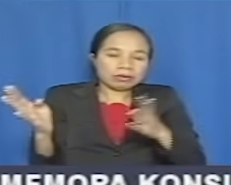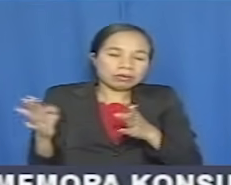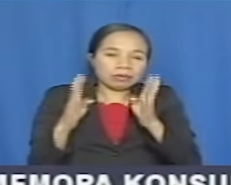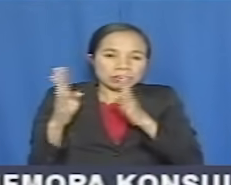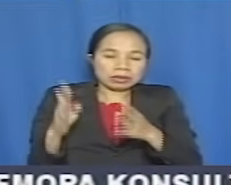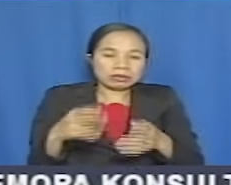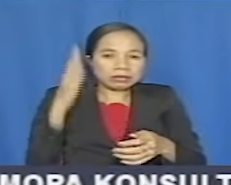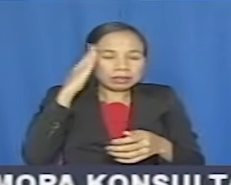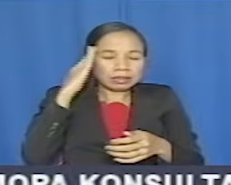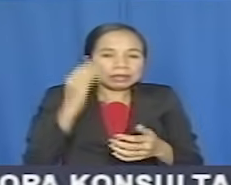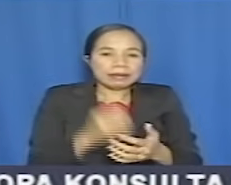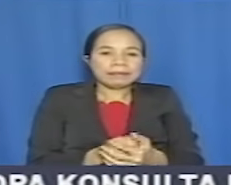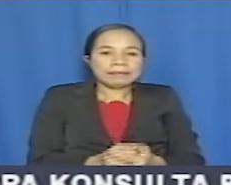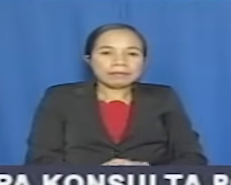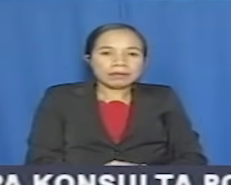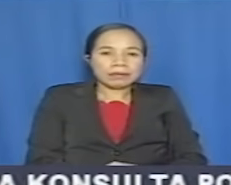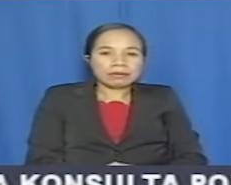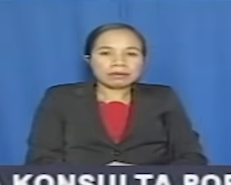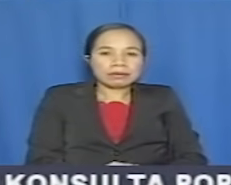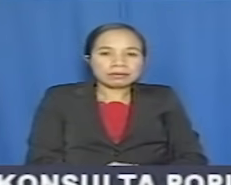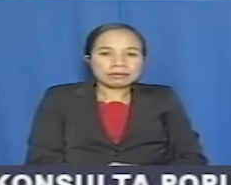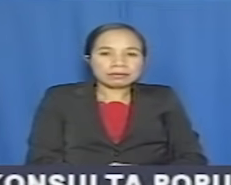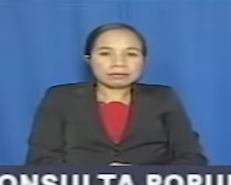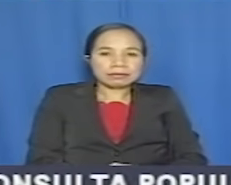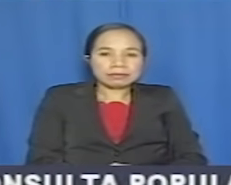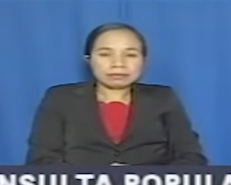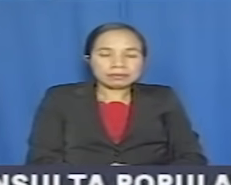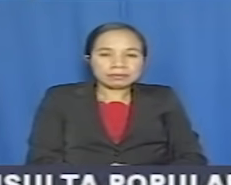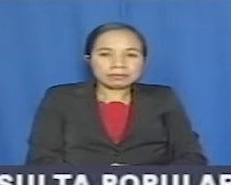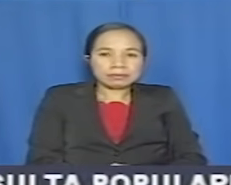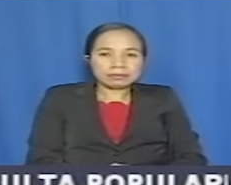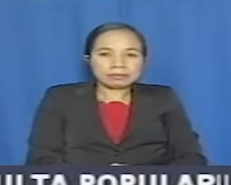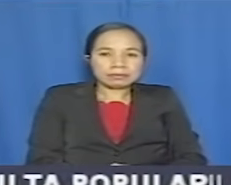identificação. João da Costa, Cristóvão Silva, RTTL.